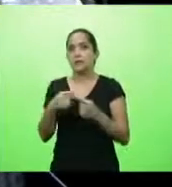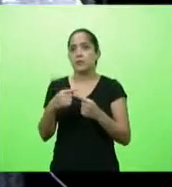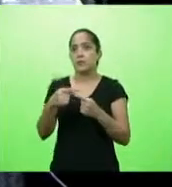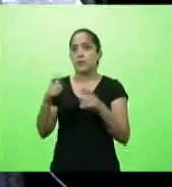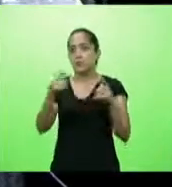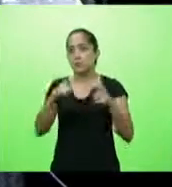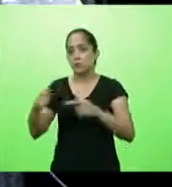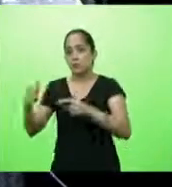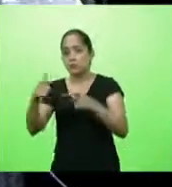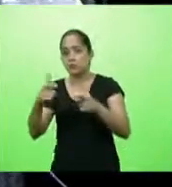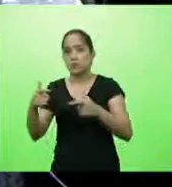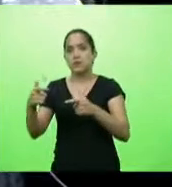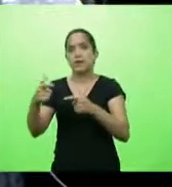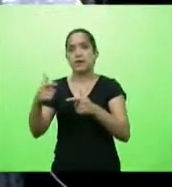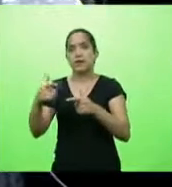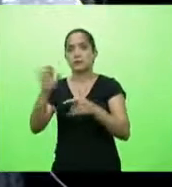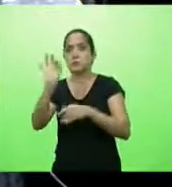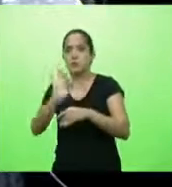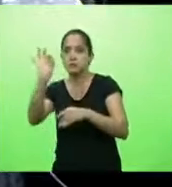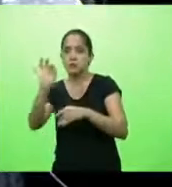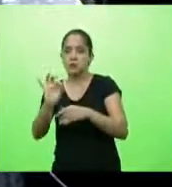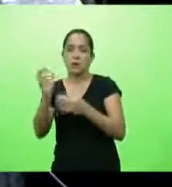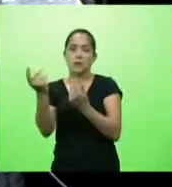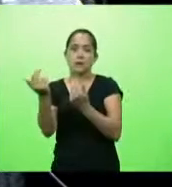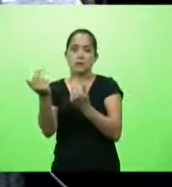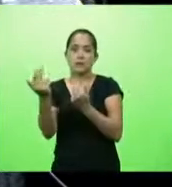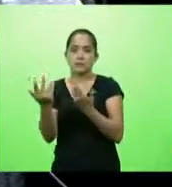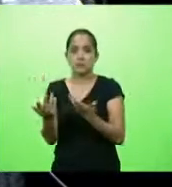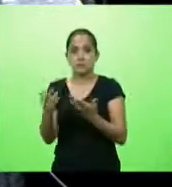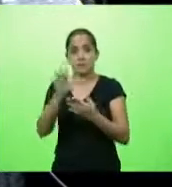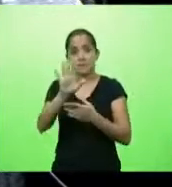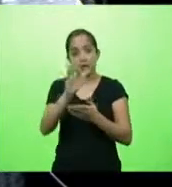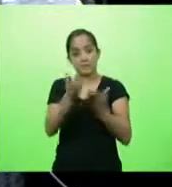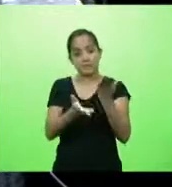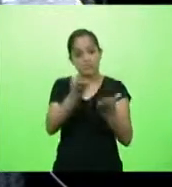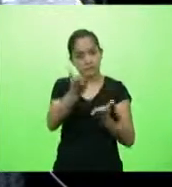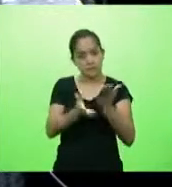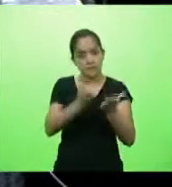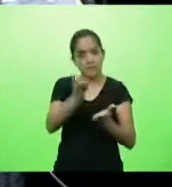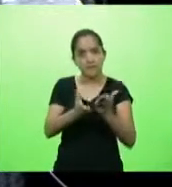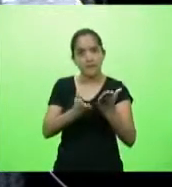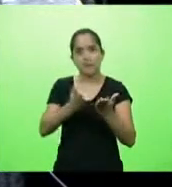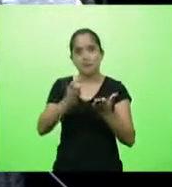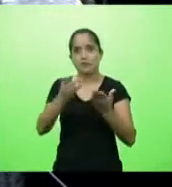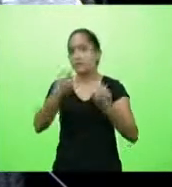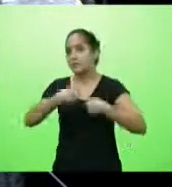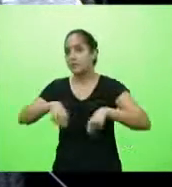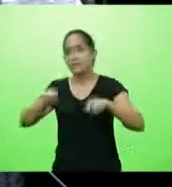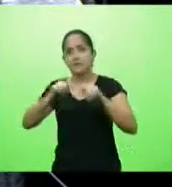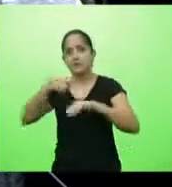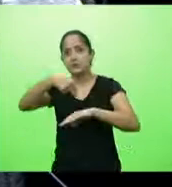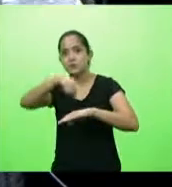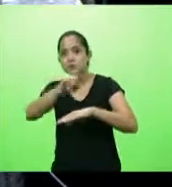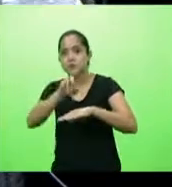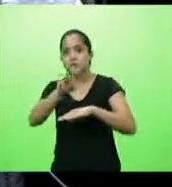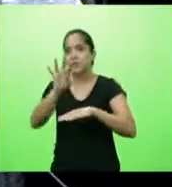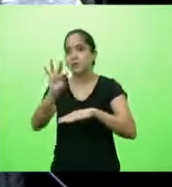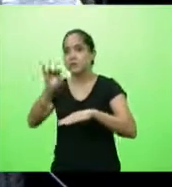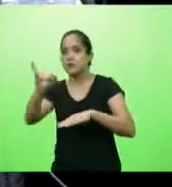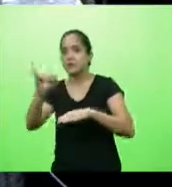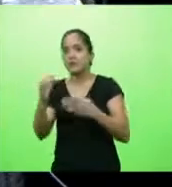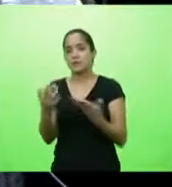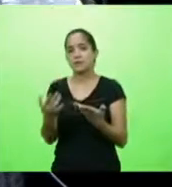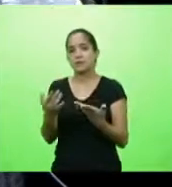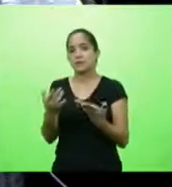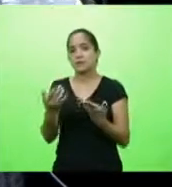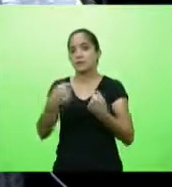também tiveram um percentual parecido, mas é que aí teve tratamento sem UTI. Essa aqui é a vantagem. Não precisou de UTI, todo mundo